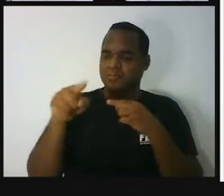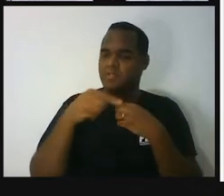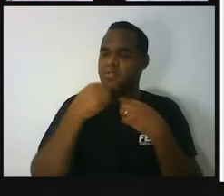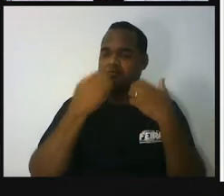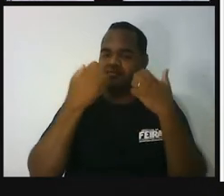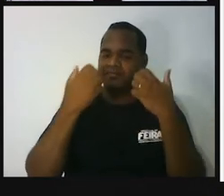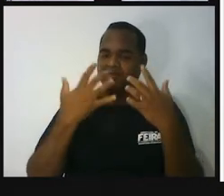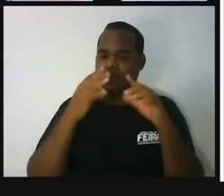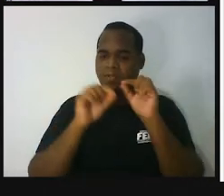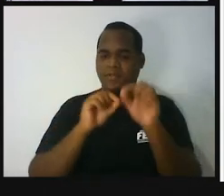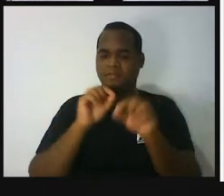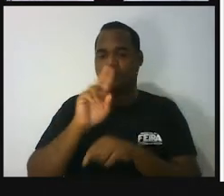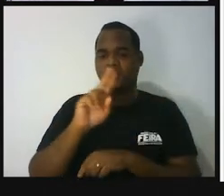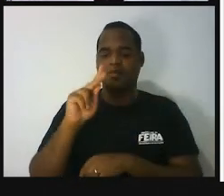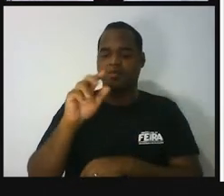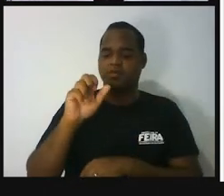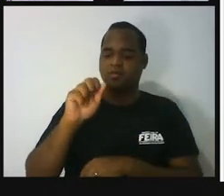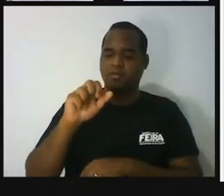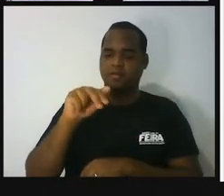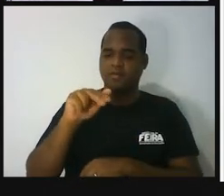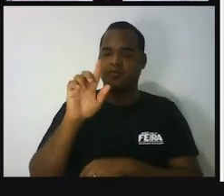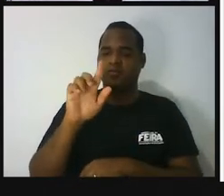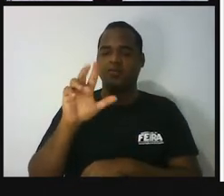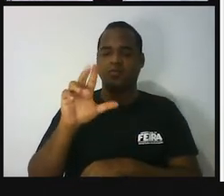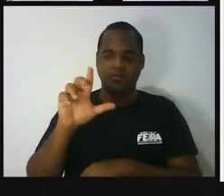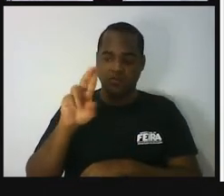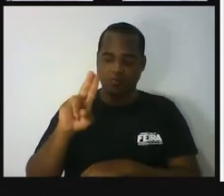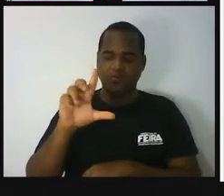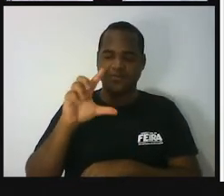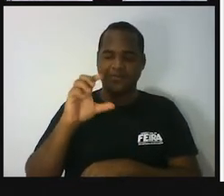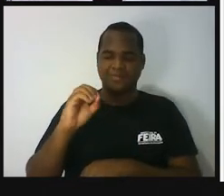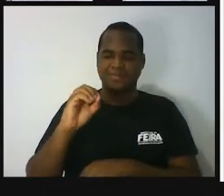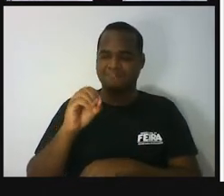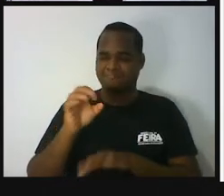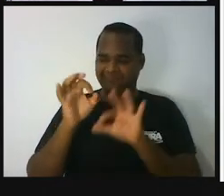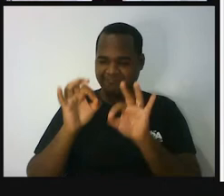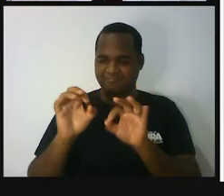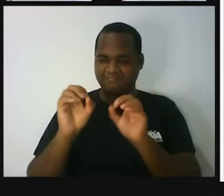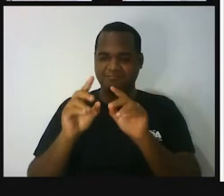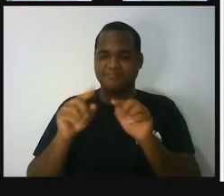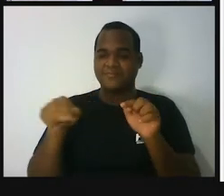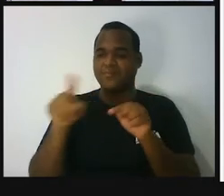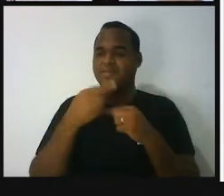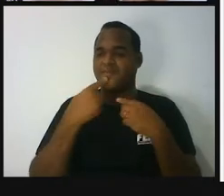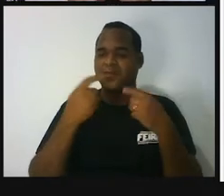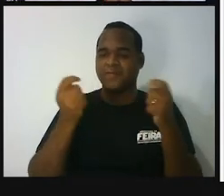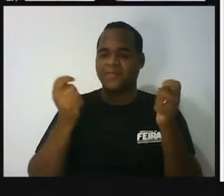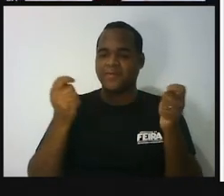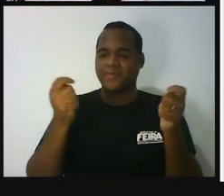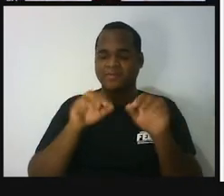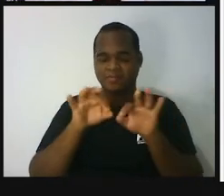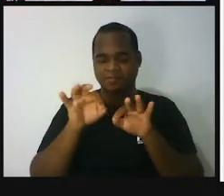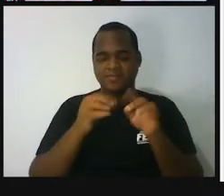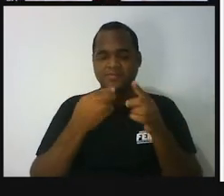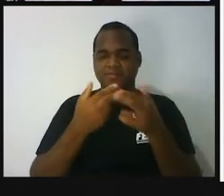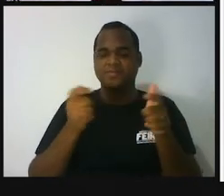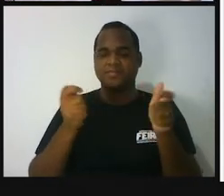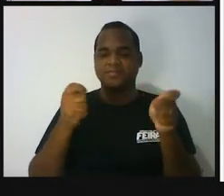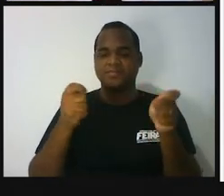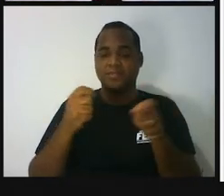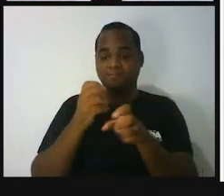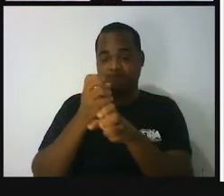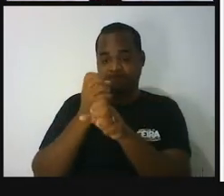chama de ângulo, certo? Bom, o que a gente pode fazer também é o seguinte, é contar nesse